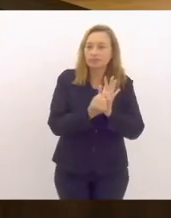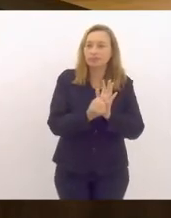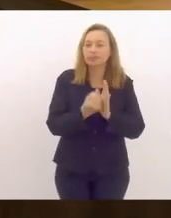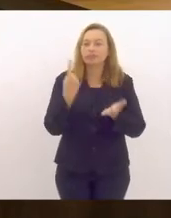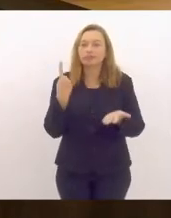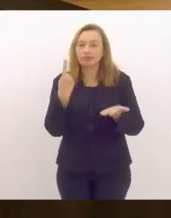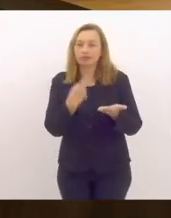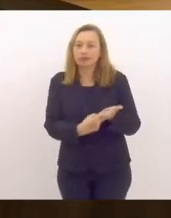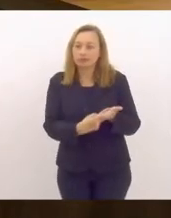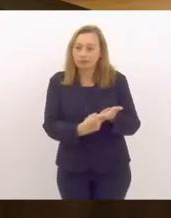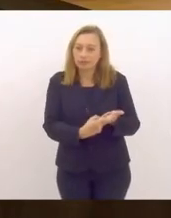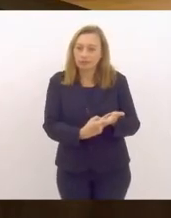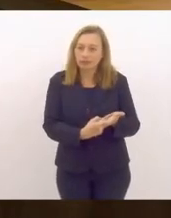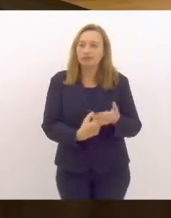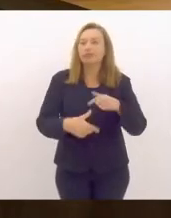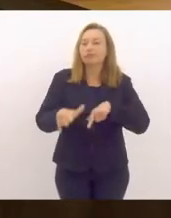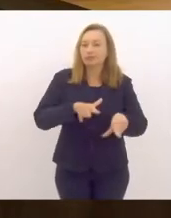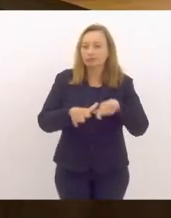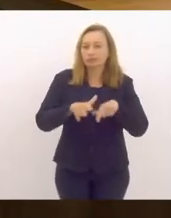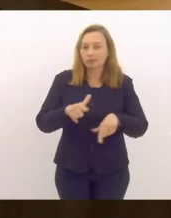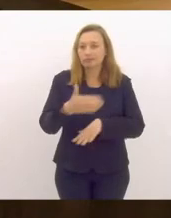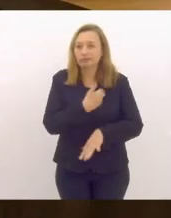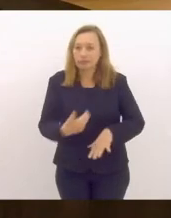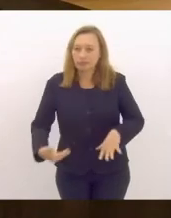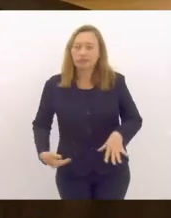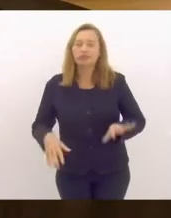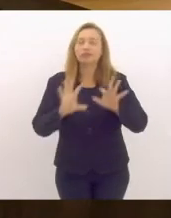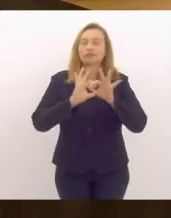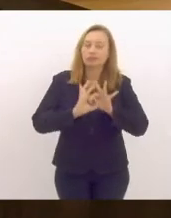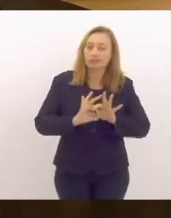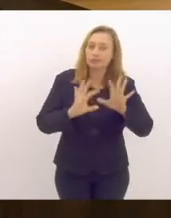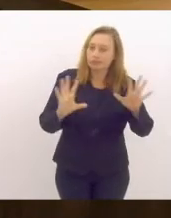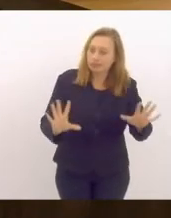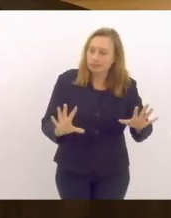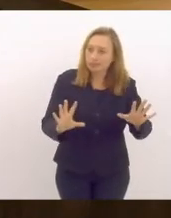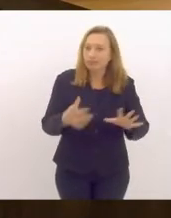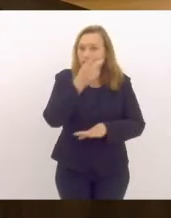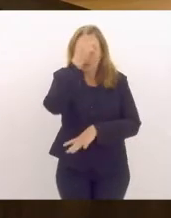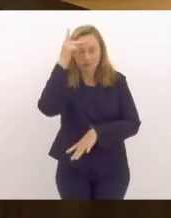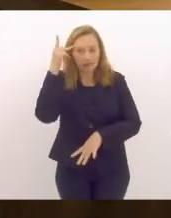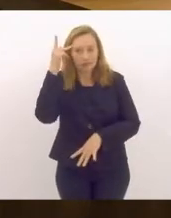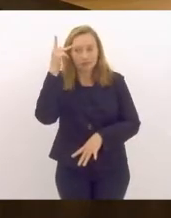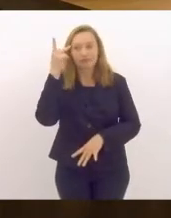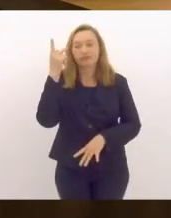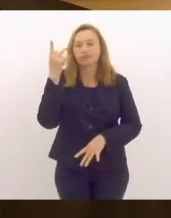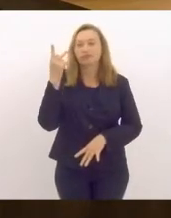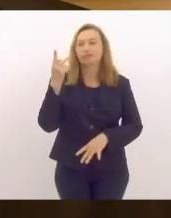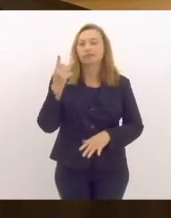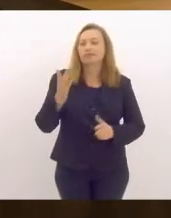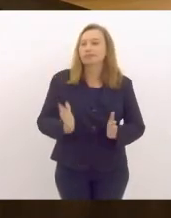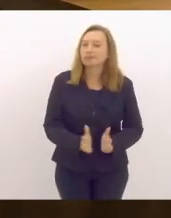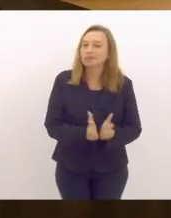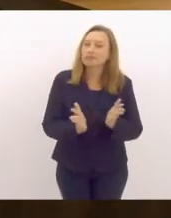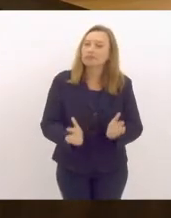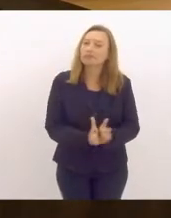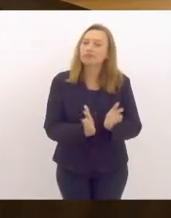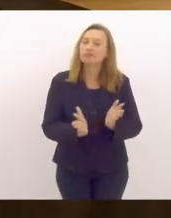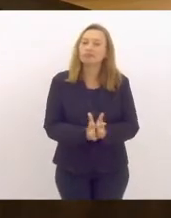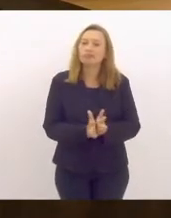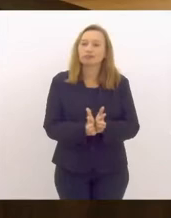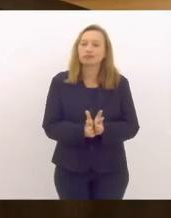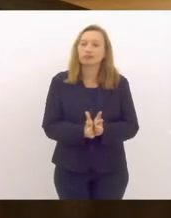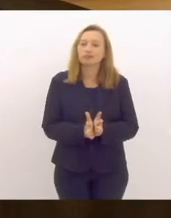compromisso com o serviço público, com a democracia, com as pessoas vulneráveis. E